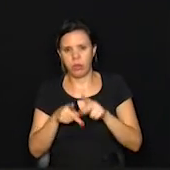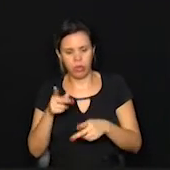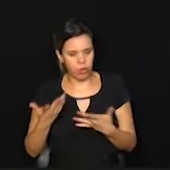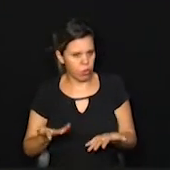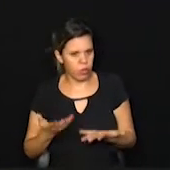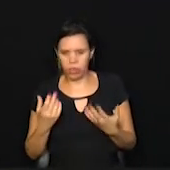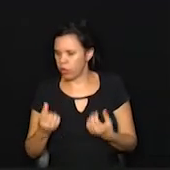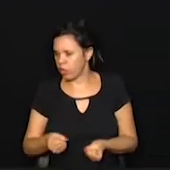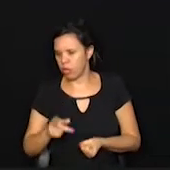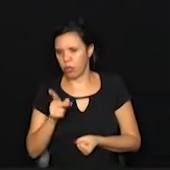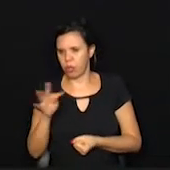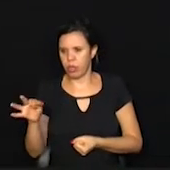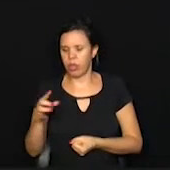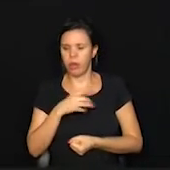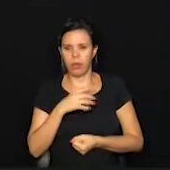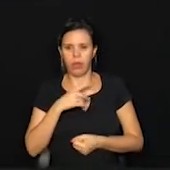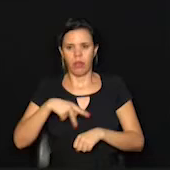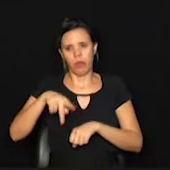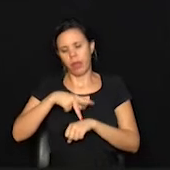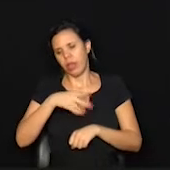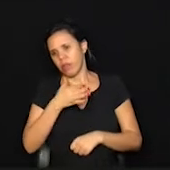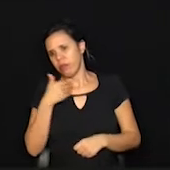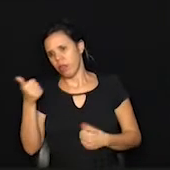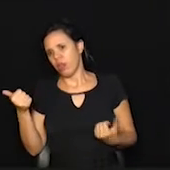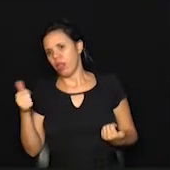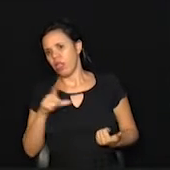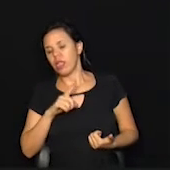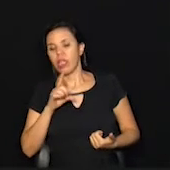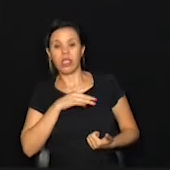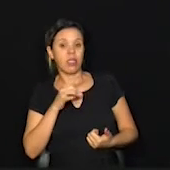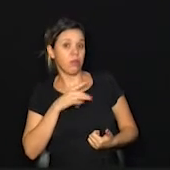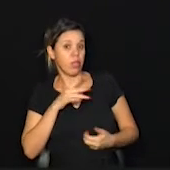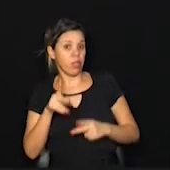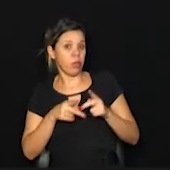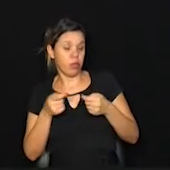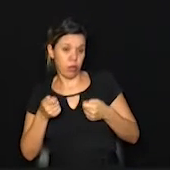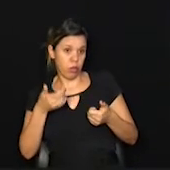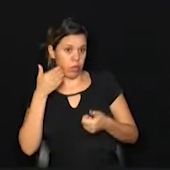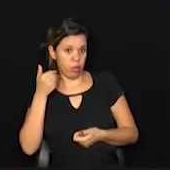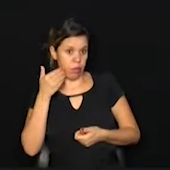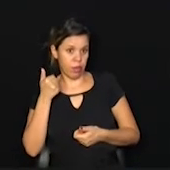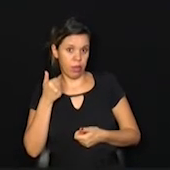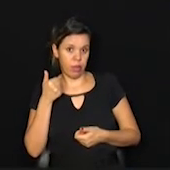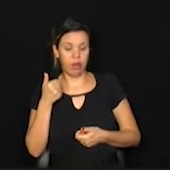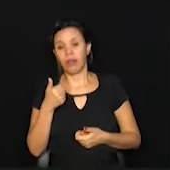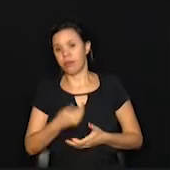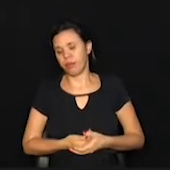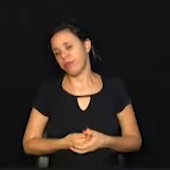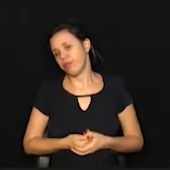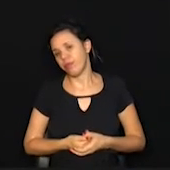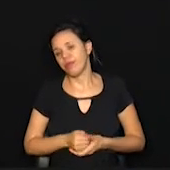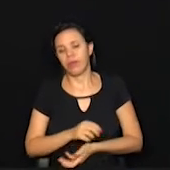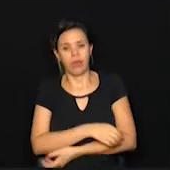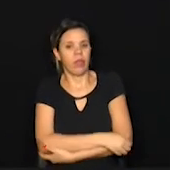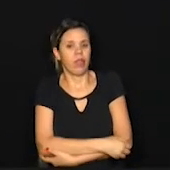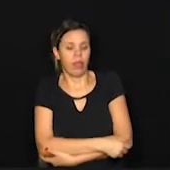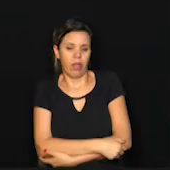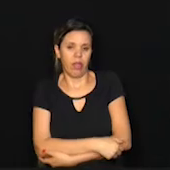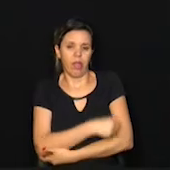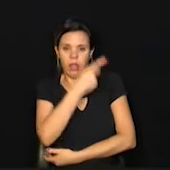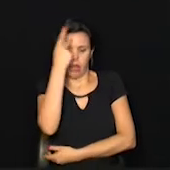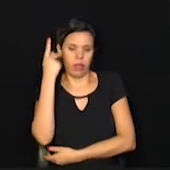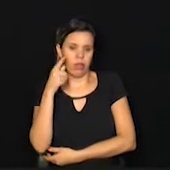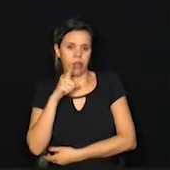medo de a gente tem um país melhor quem é que tem esse dedo os que se beneficiam do status como é isso é